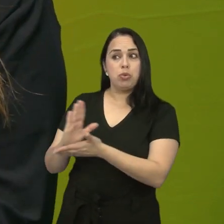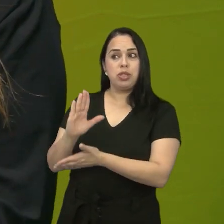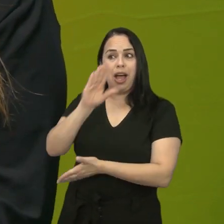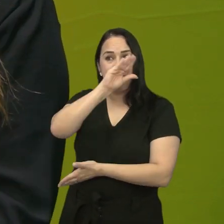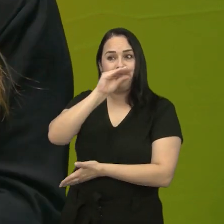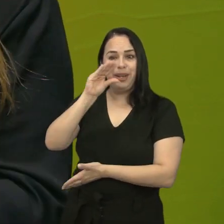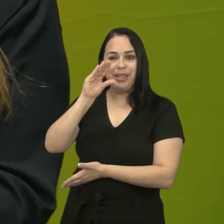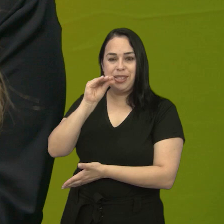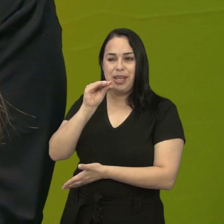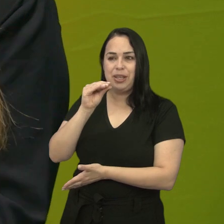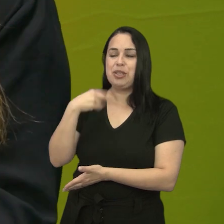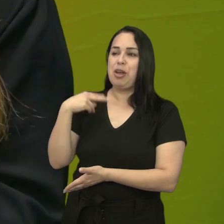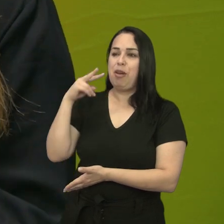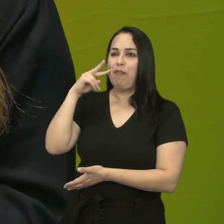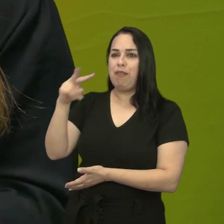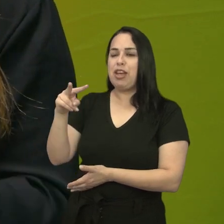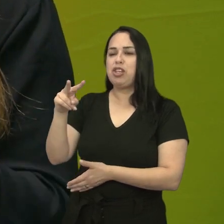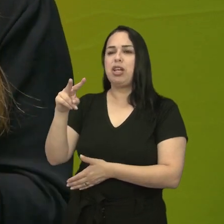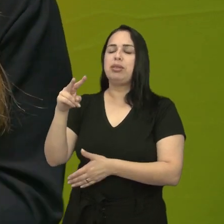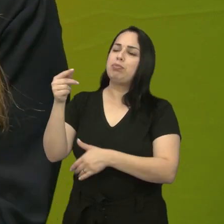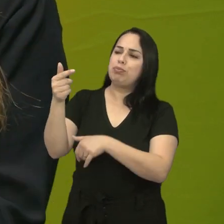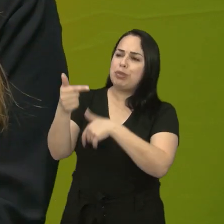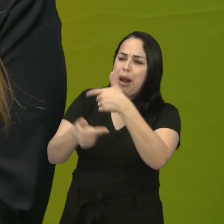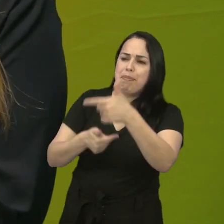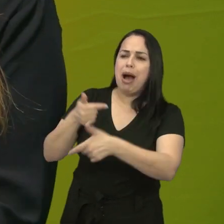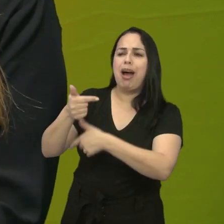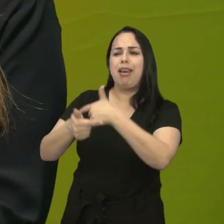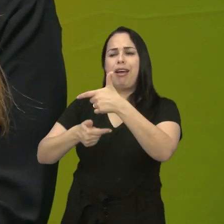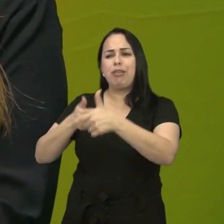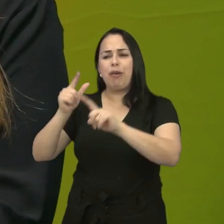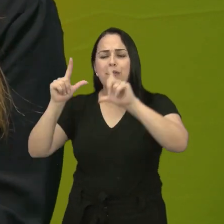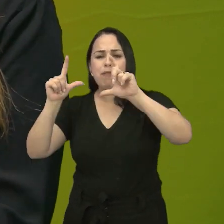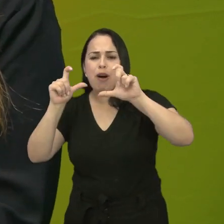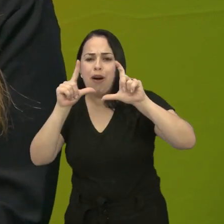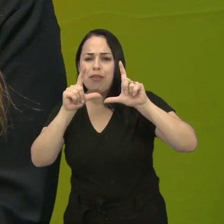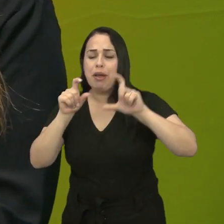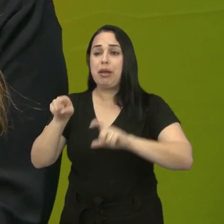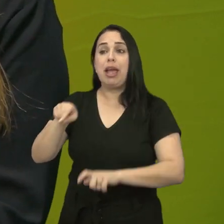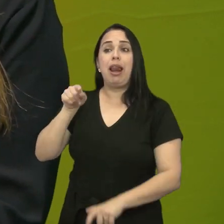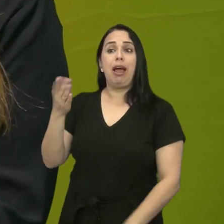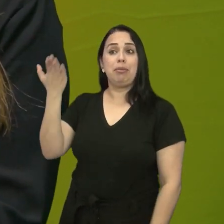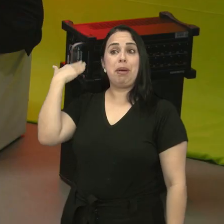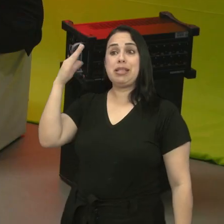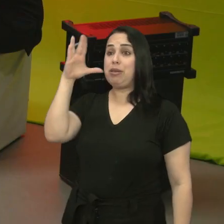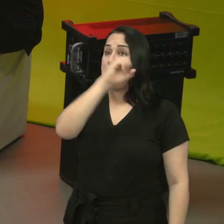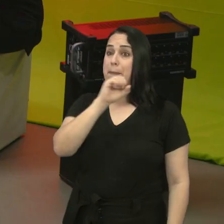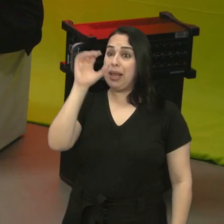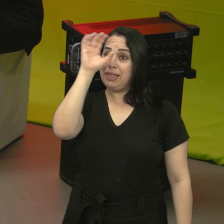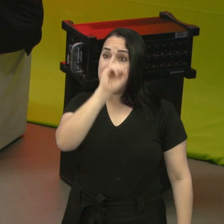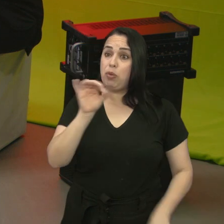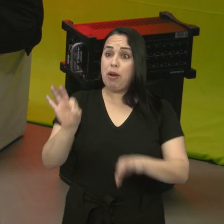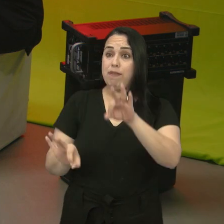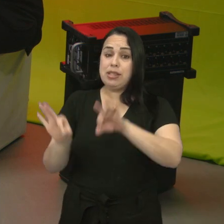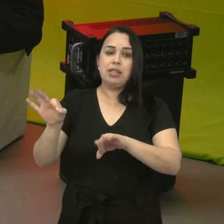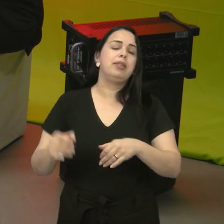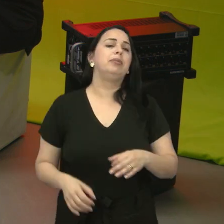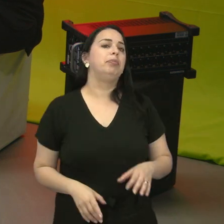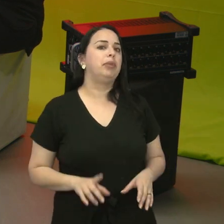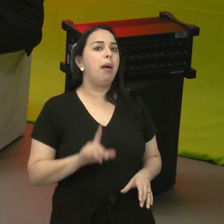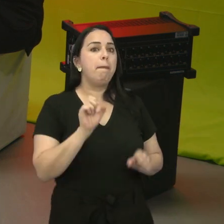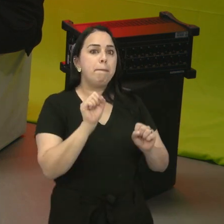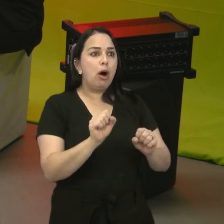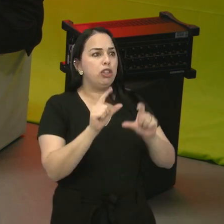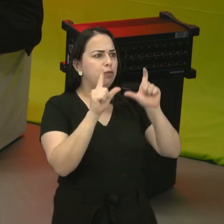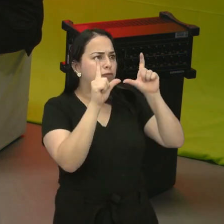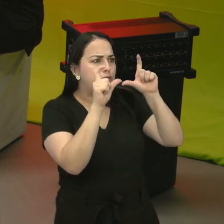lá e vejo eles fazendo fotografia ou algum tipo de arte que eles aprenderam lá durante essas oficinas. É, pode acabar se tornando um trabalho, né? Inclusive